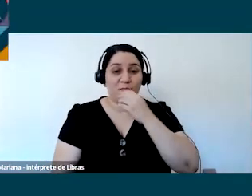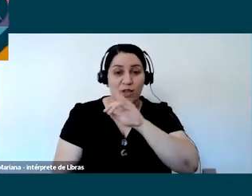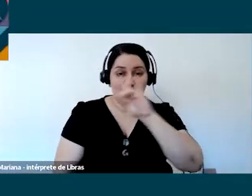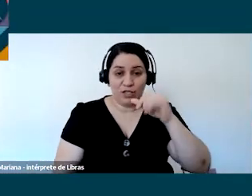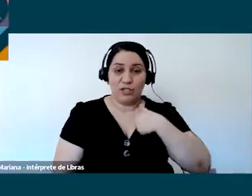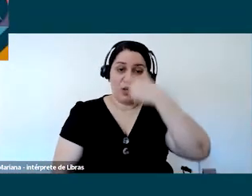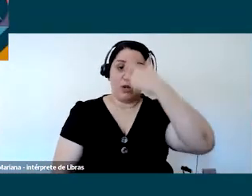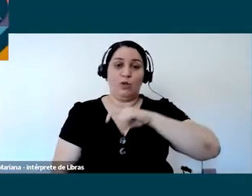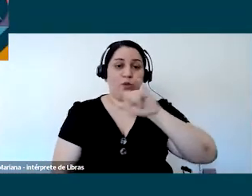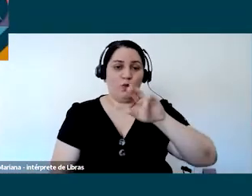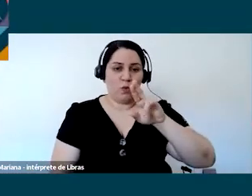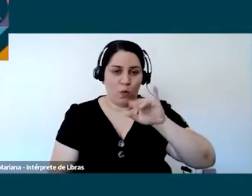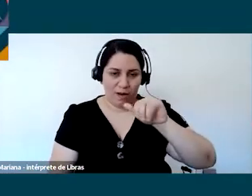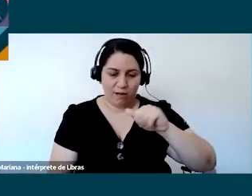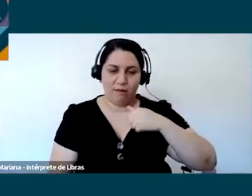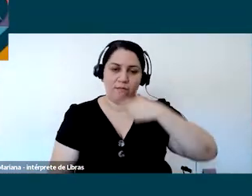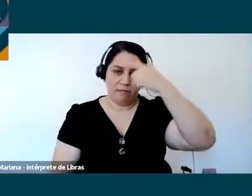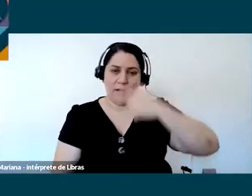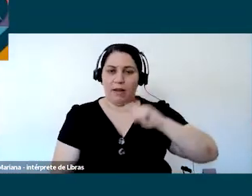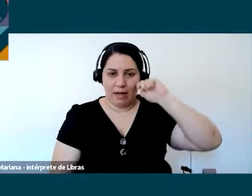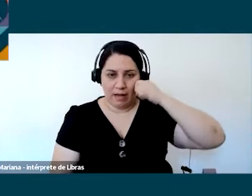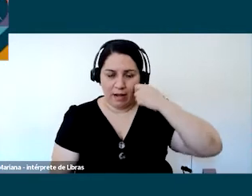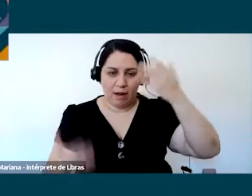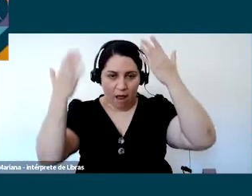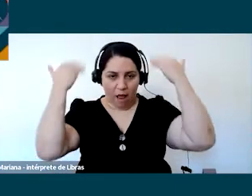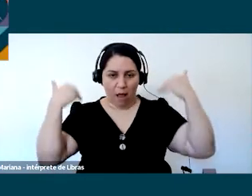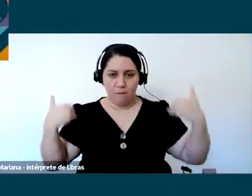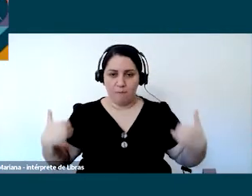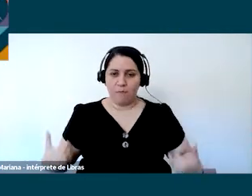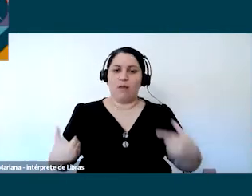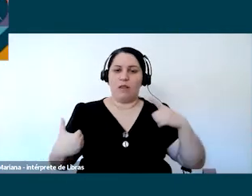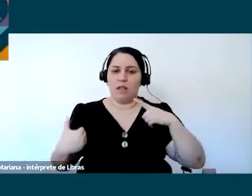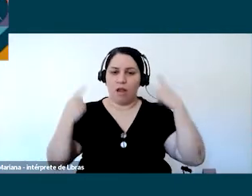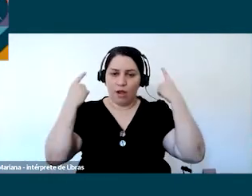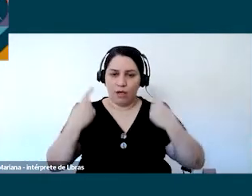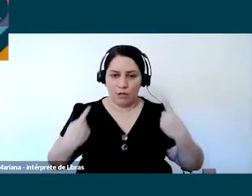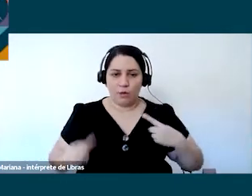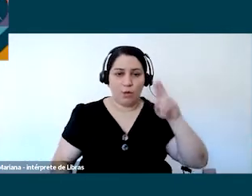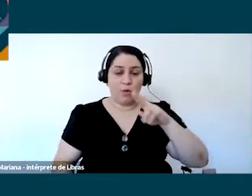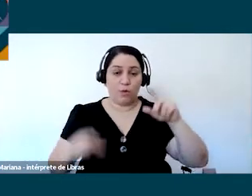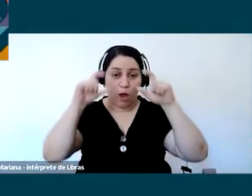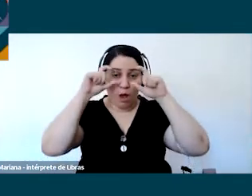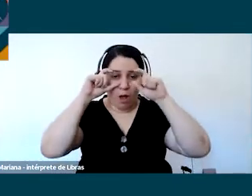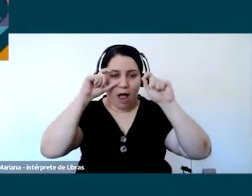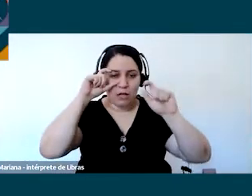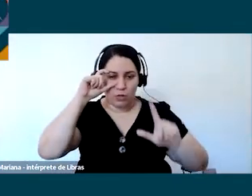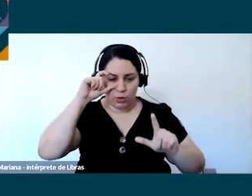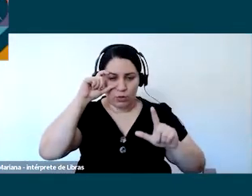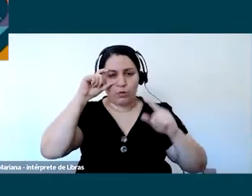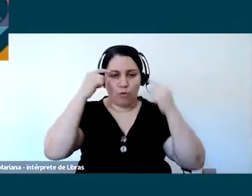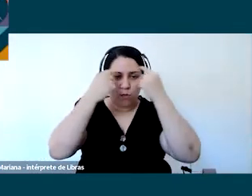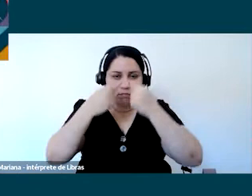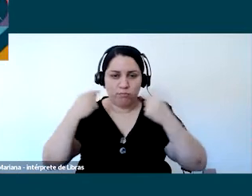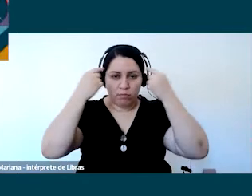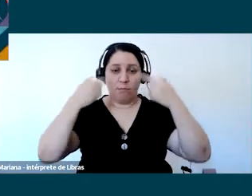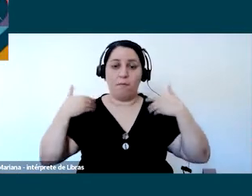Bom dia, pessoal. Eu sou a Júlia, vou me autodescrever. Eu sou uma mulher negra, tenho cabelos longos cacheados, estou usando um óculos azul